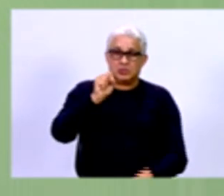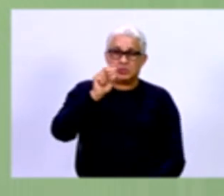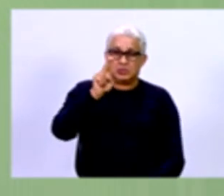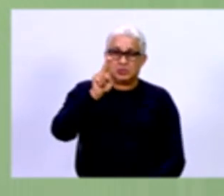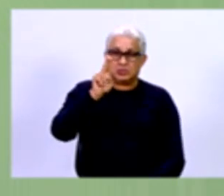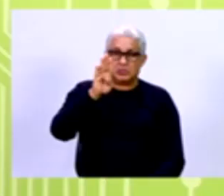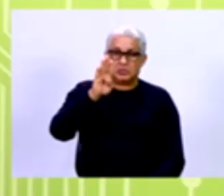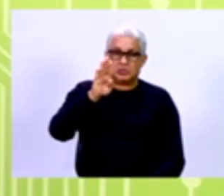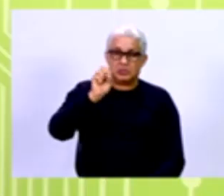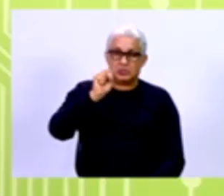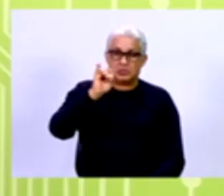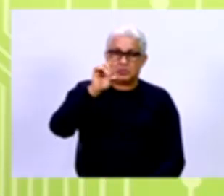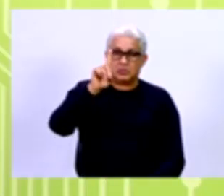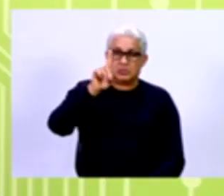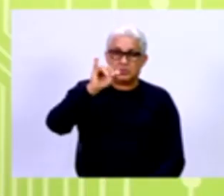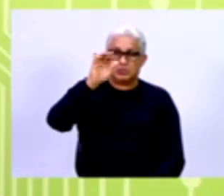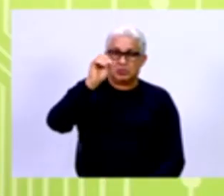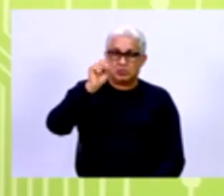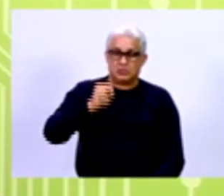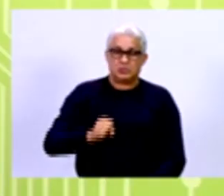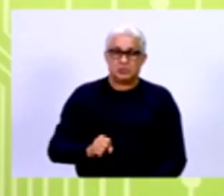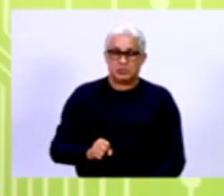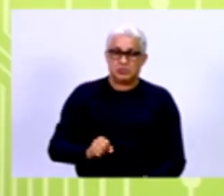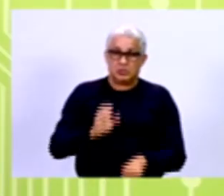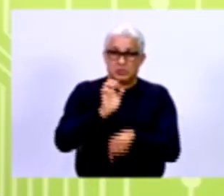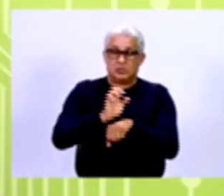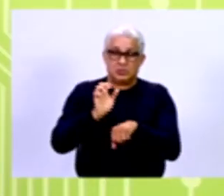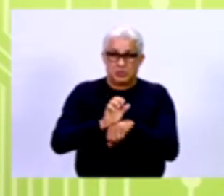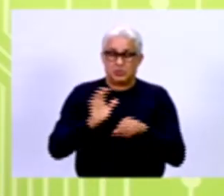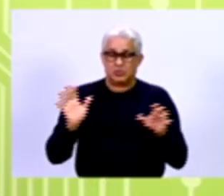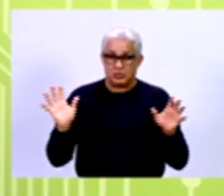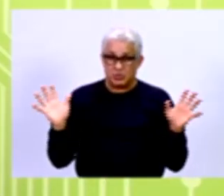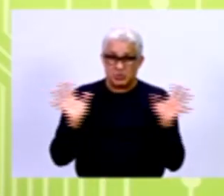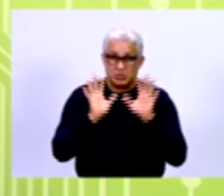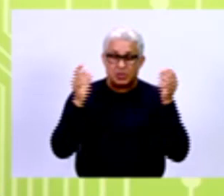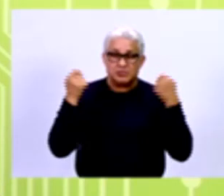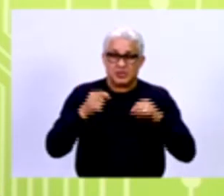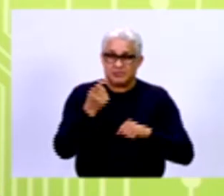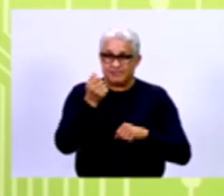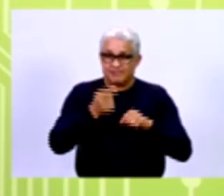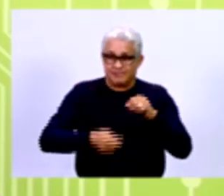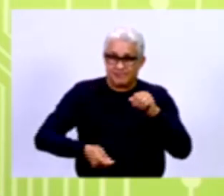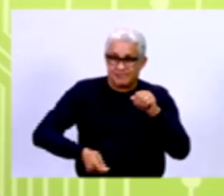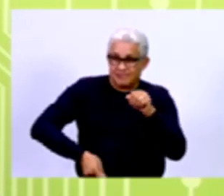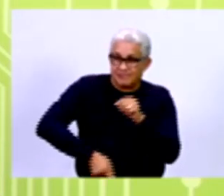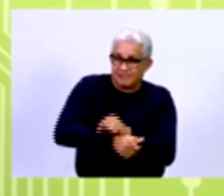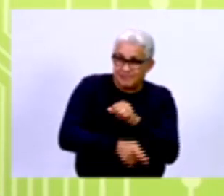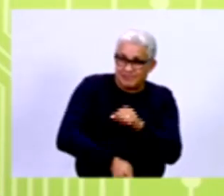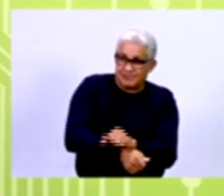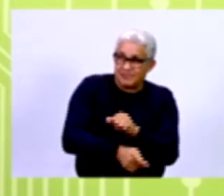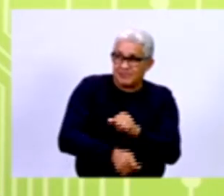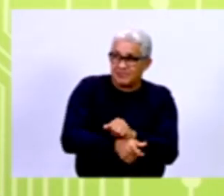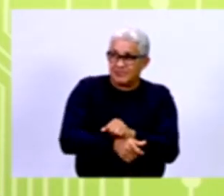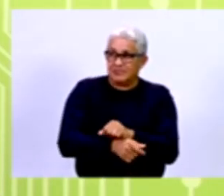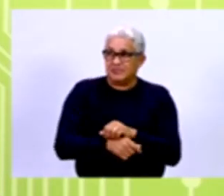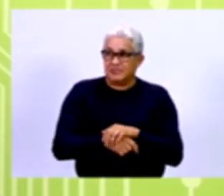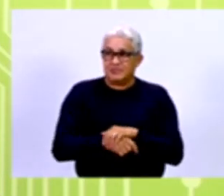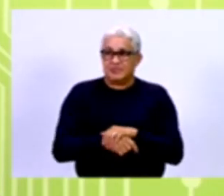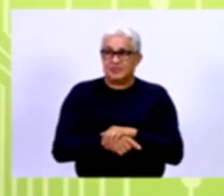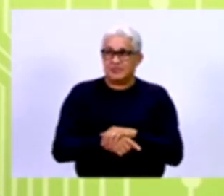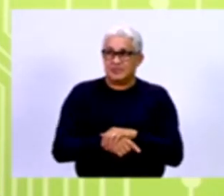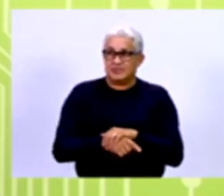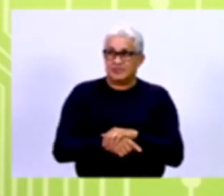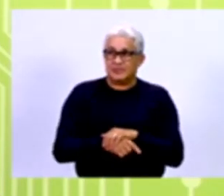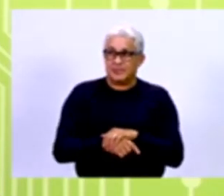Somando tudo isso, o Estado tem um custo muito alto, que deve ser financiado através dos mecanismos que nós vamos indicar